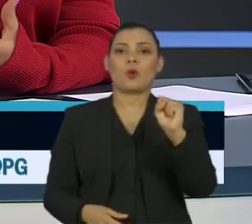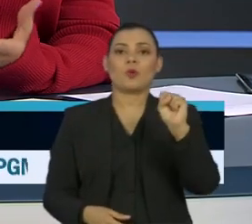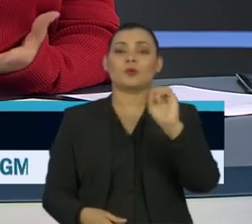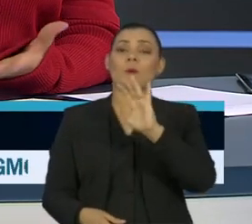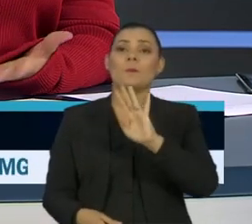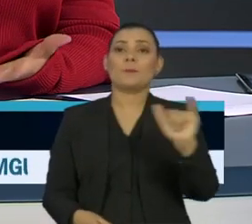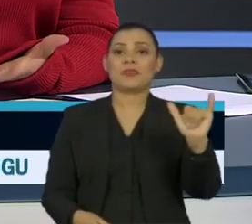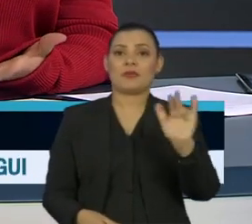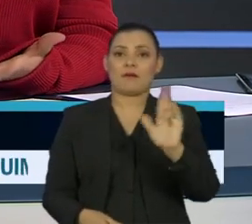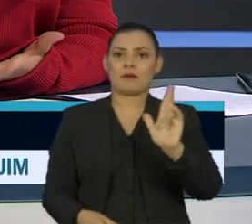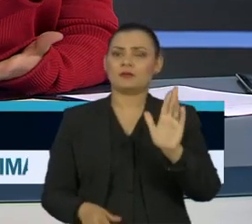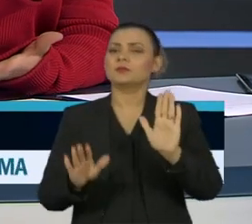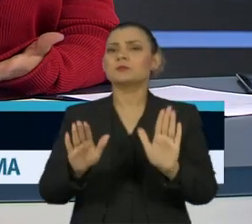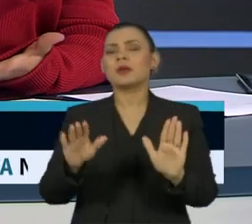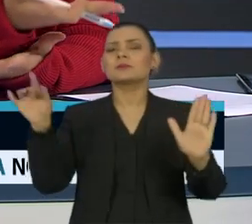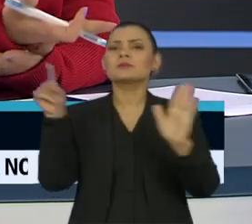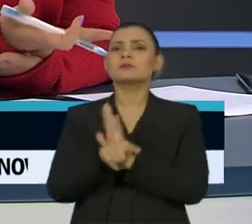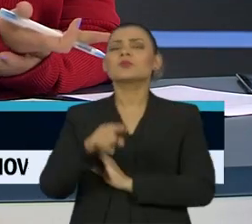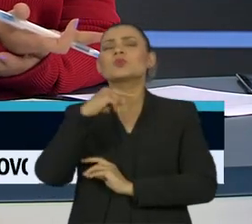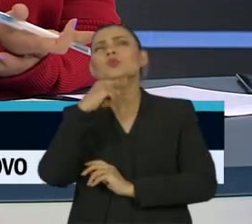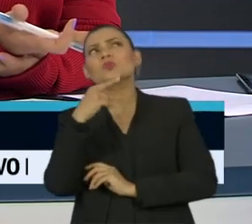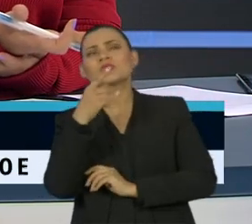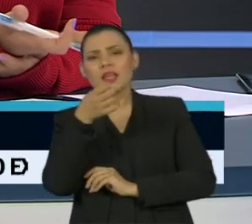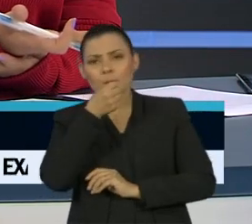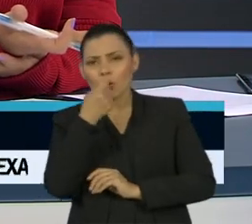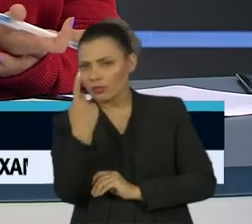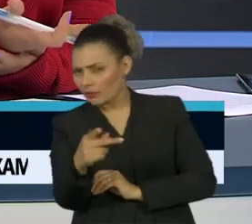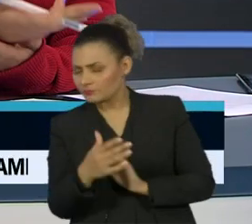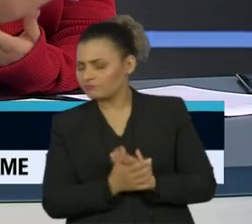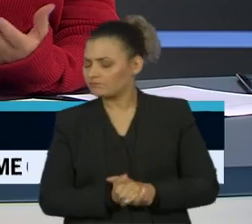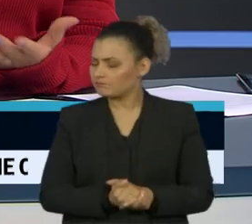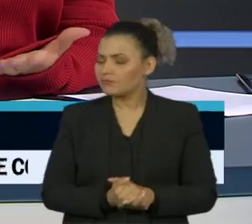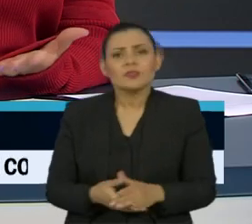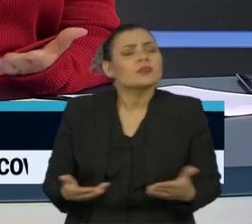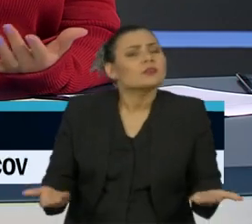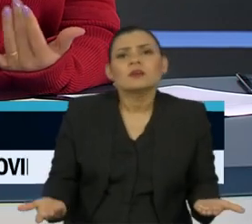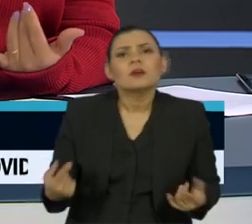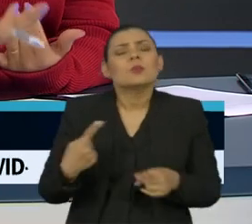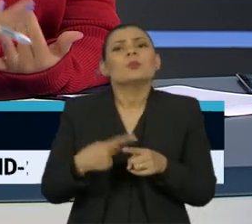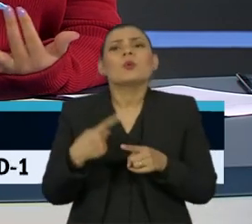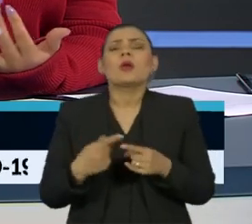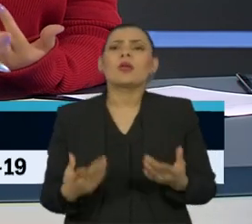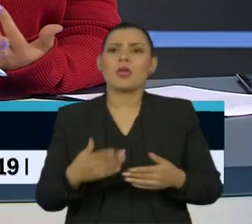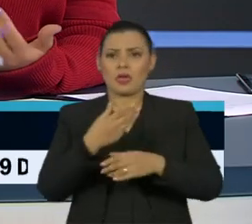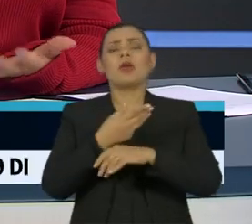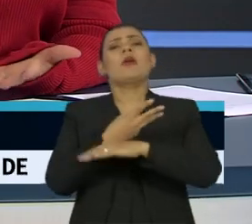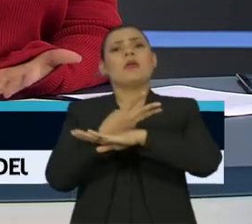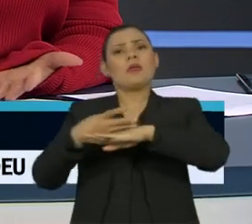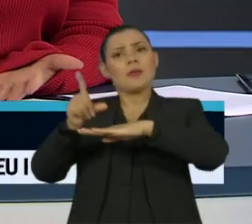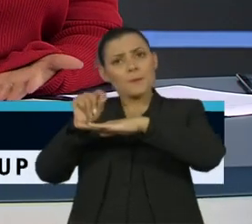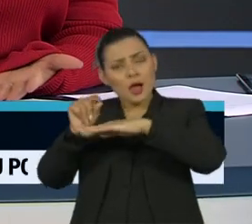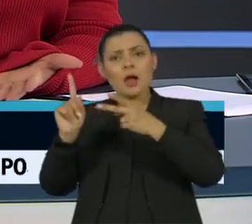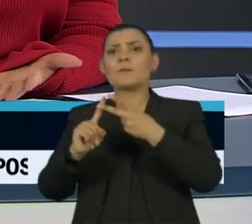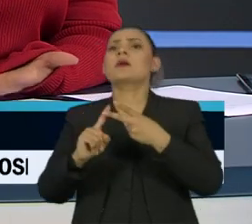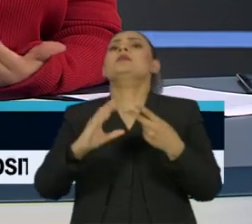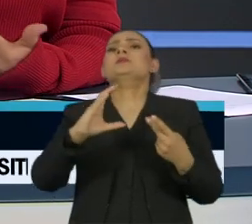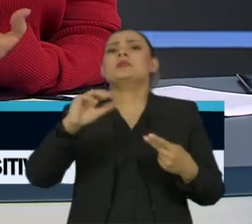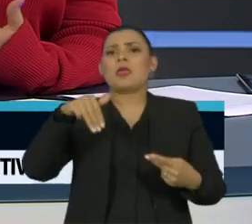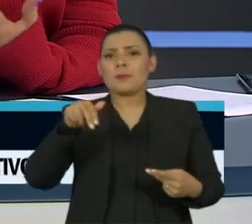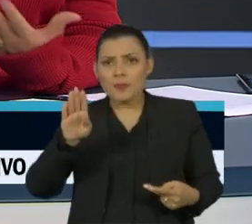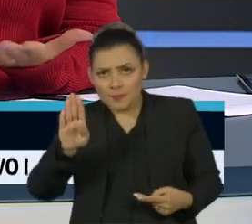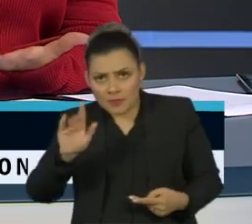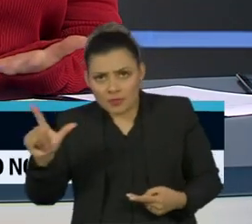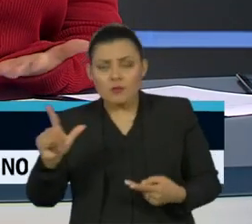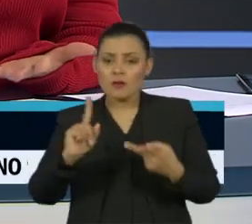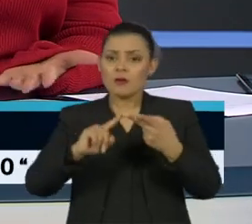de reais em ia te perguntar como falou na reportagem é porque não manter e vamos sim me viu que tem experiência nisso